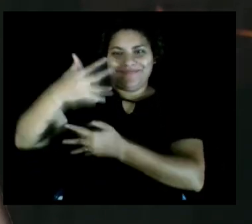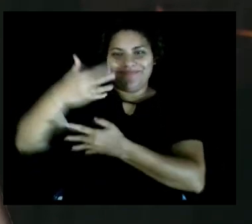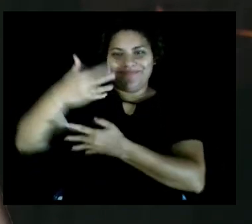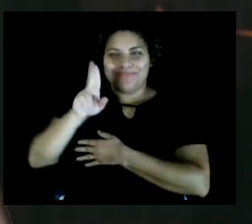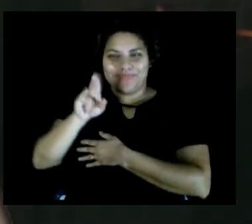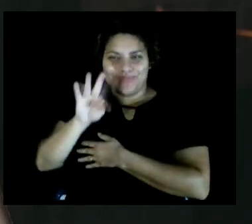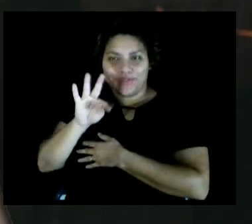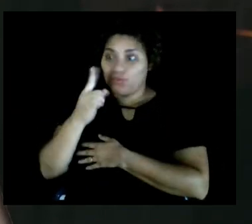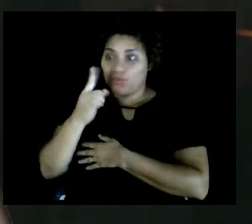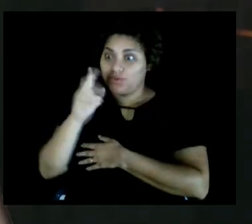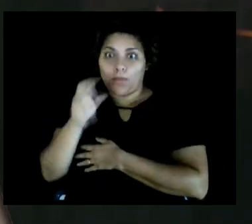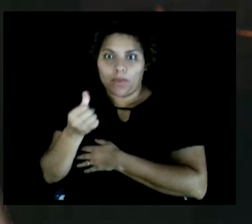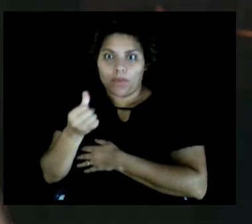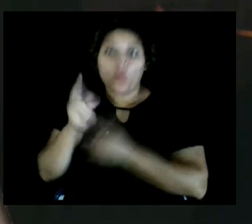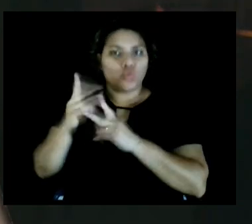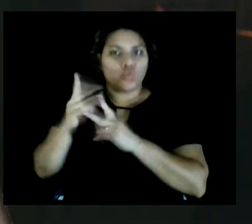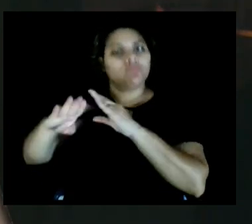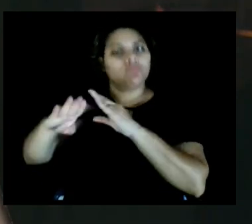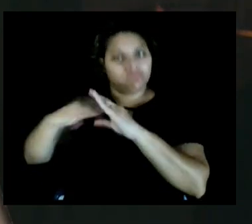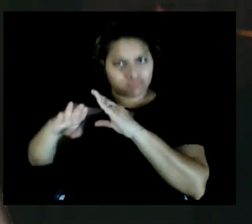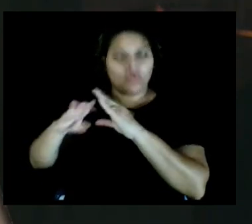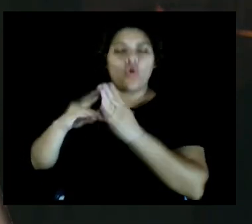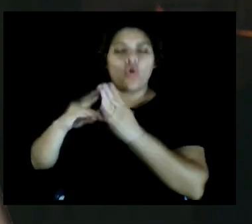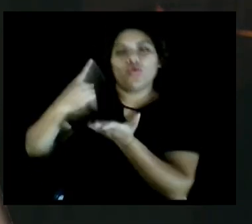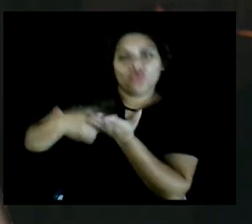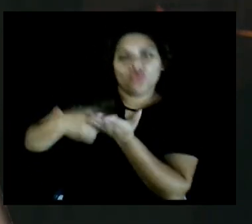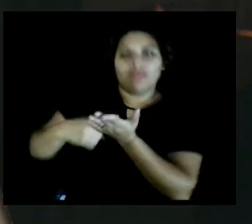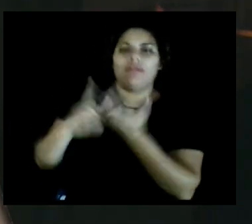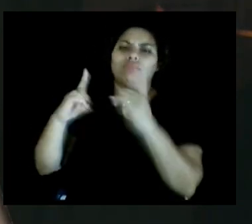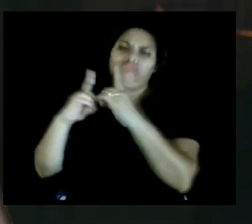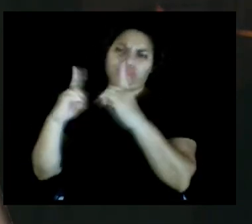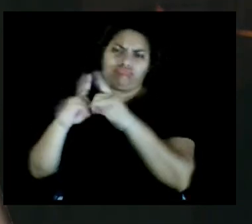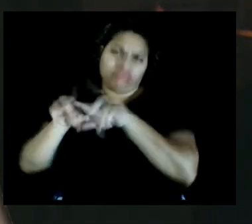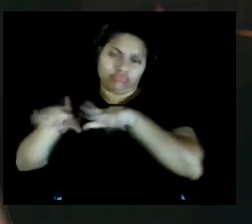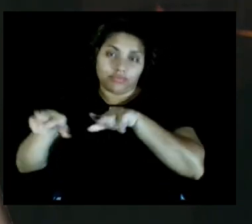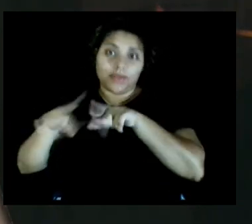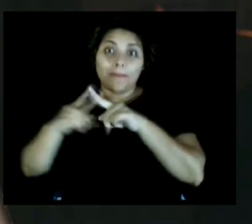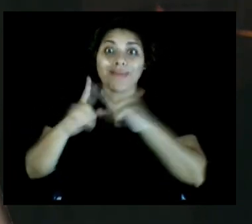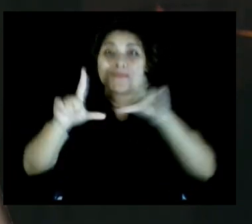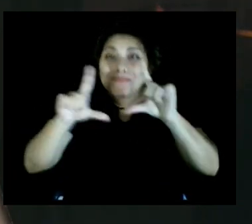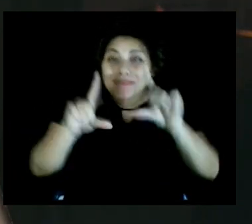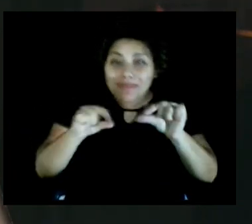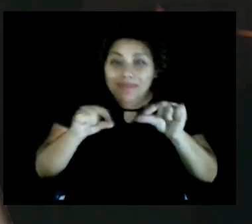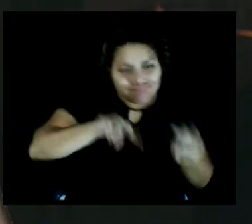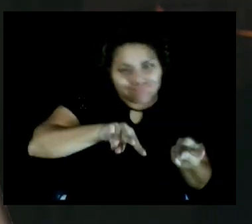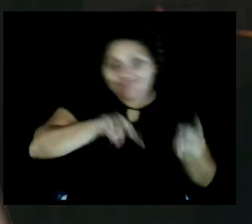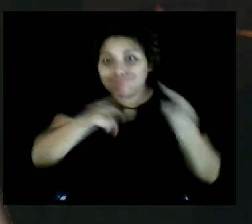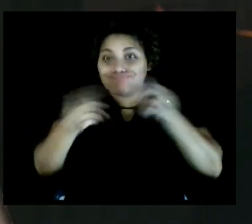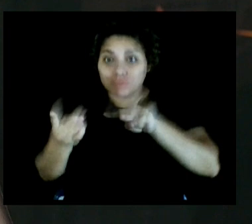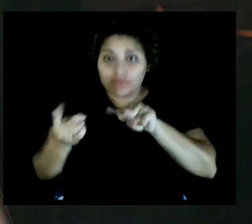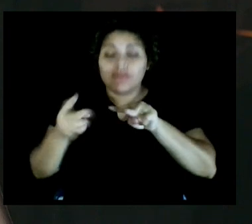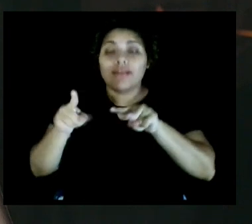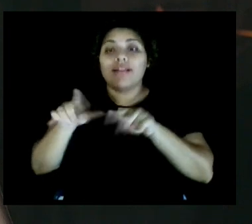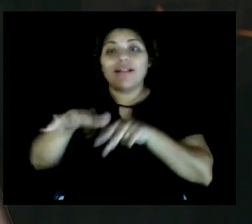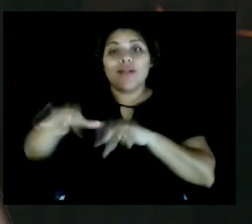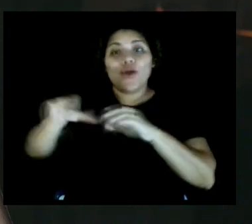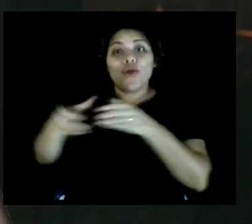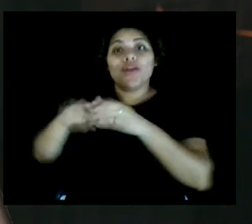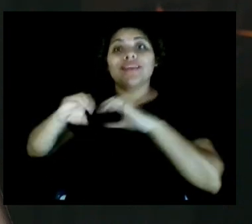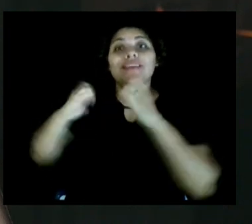e agendamentos. Para minimizar os impactos de imigração, a equipe do Cadastro Único em Campinas